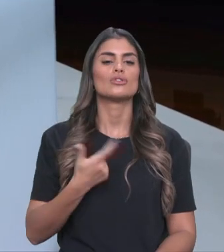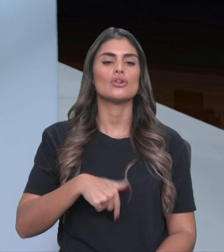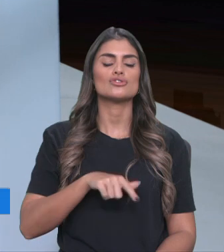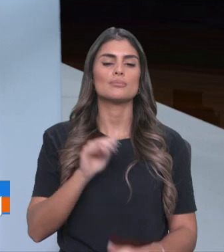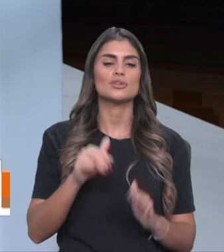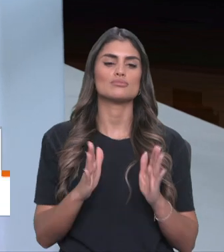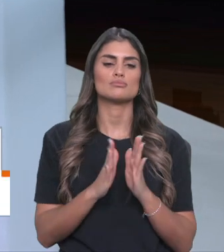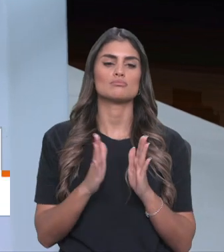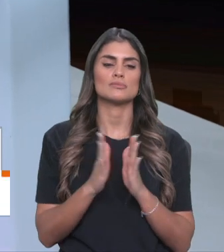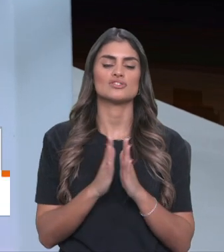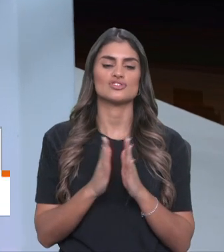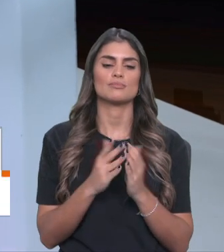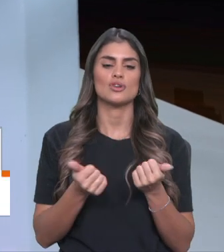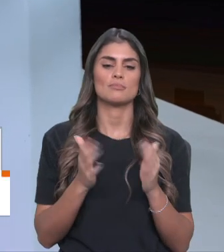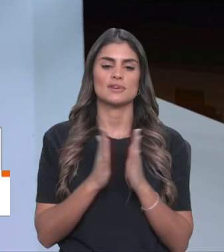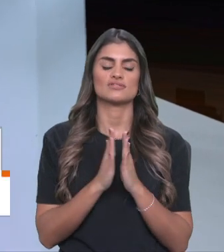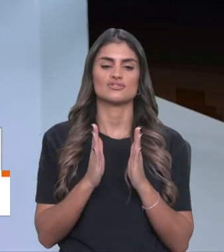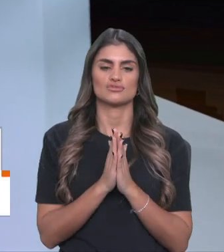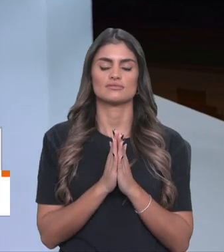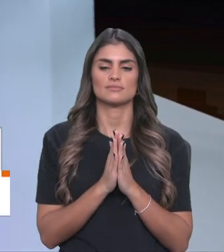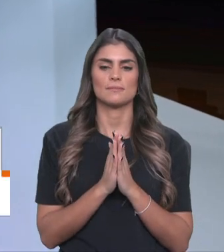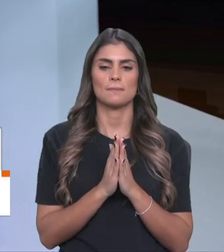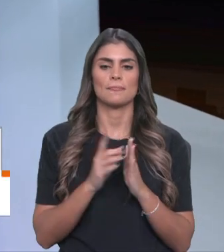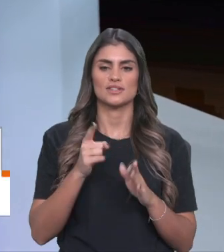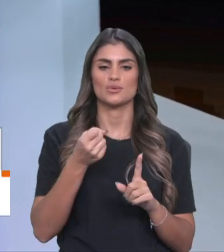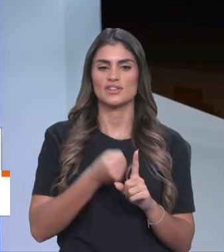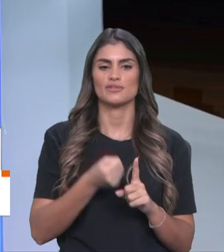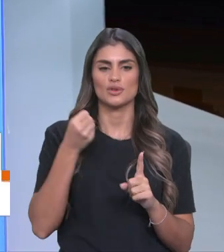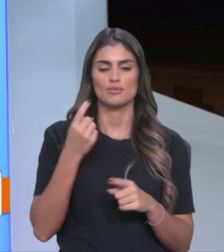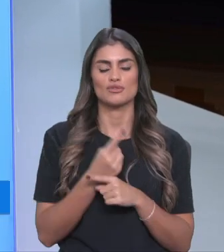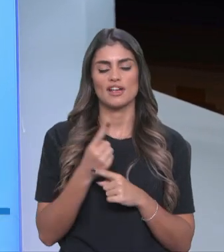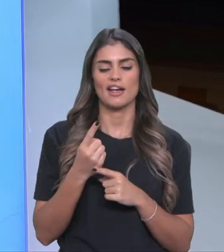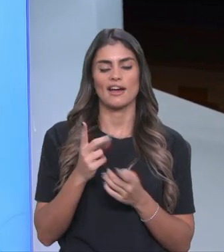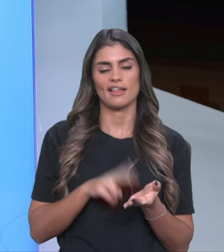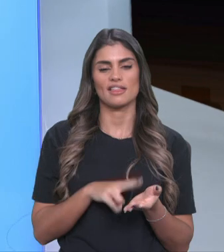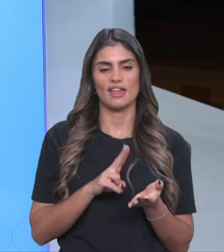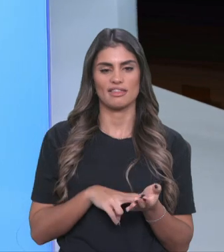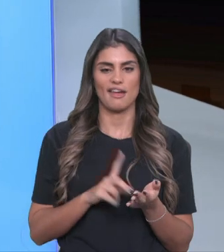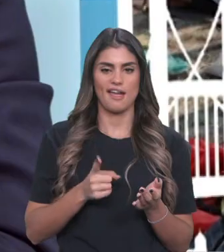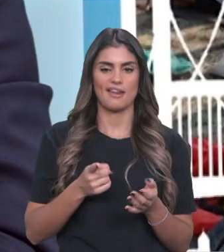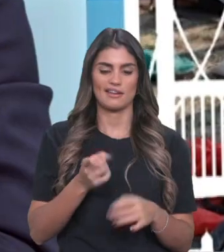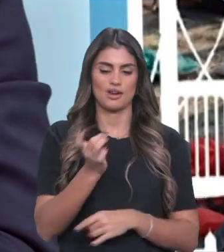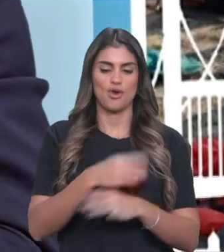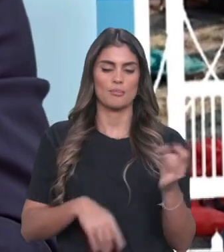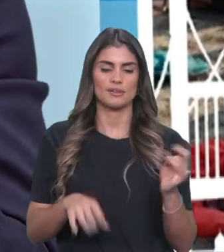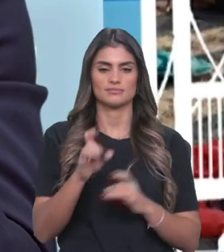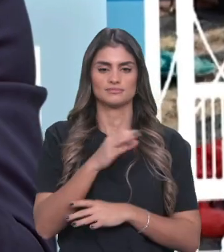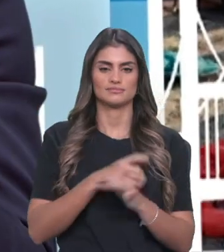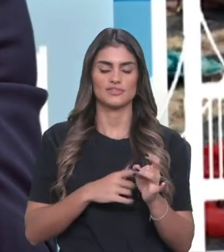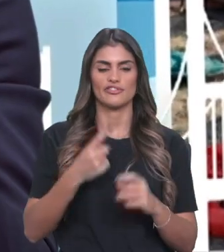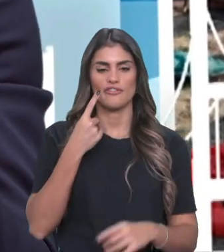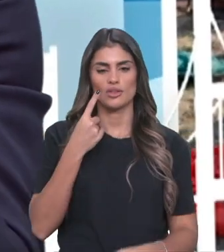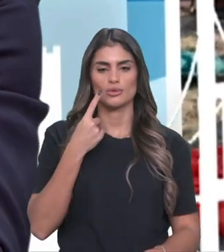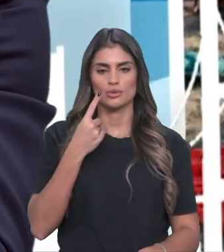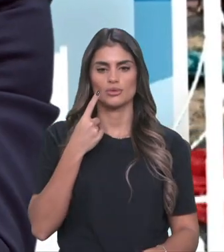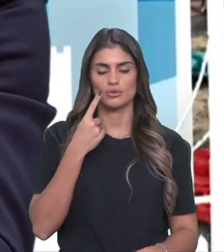missas e melhores missas, que era a formulação que fazia? Sim, esse é um enorme desafio, porque é a nossa realidade nesta velha Europa, vivendo